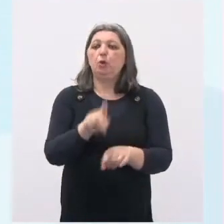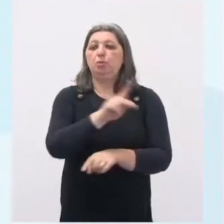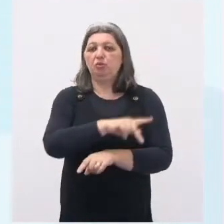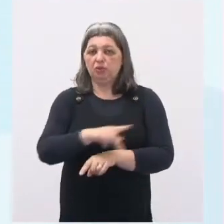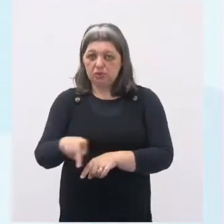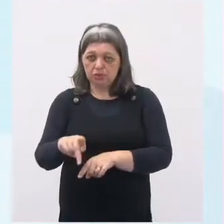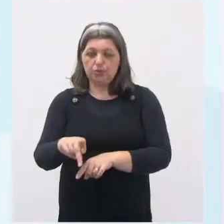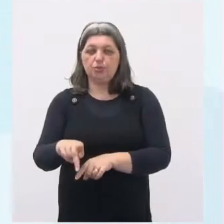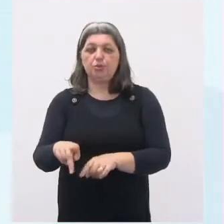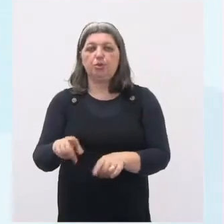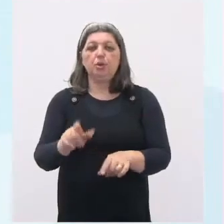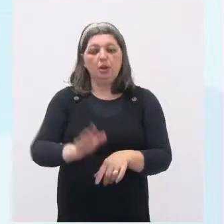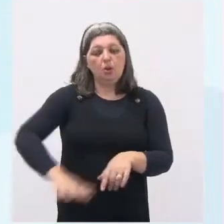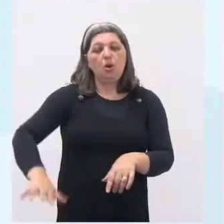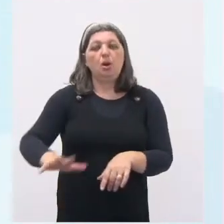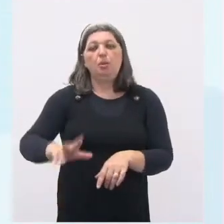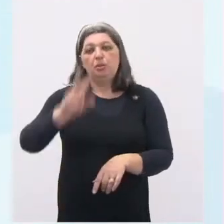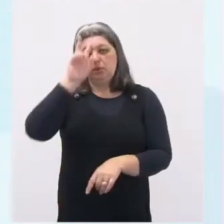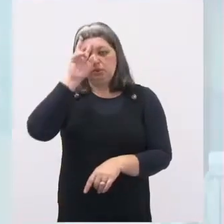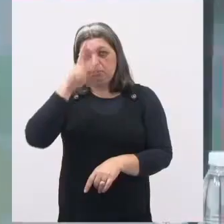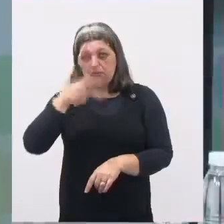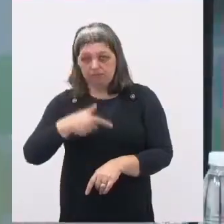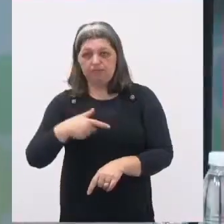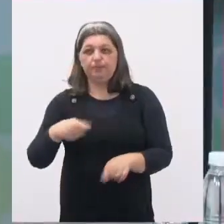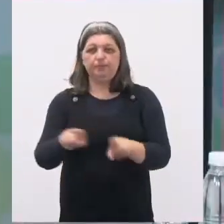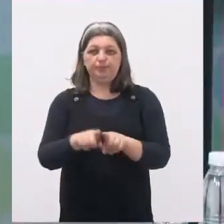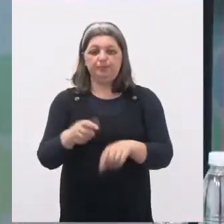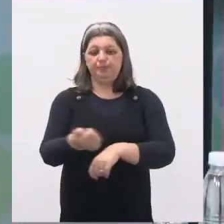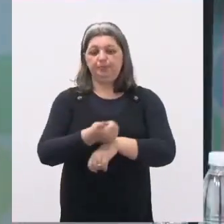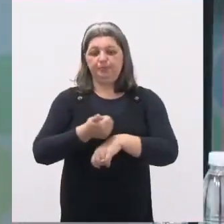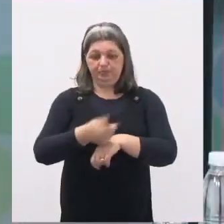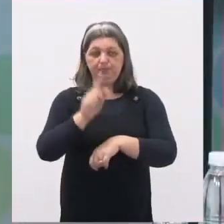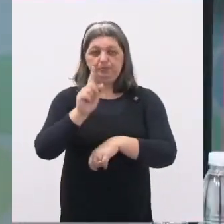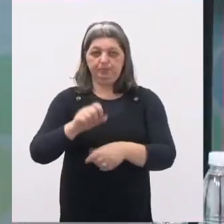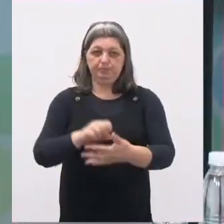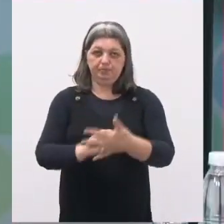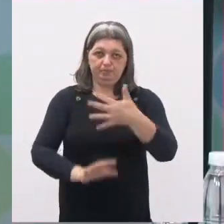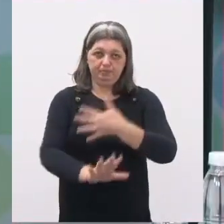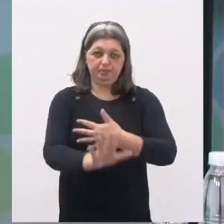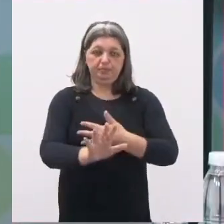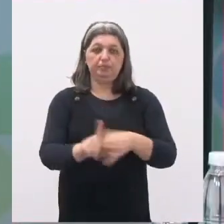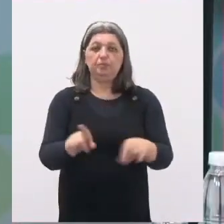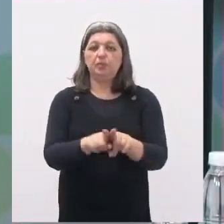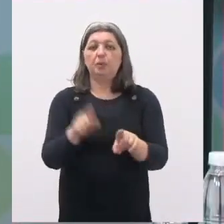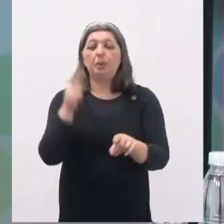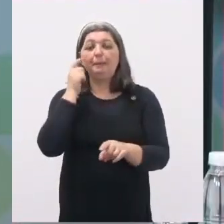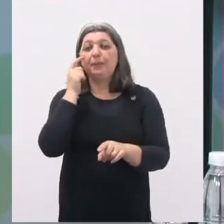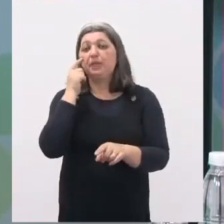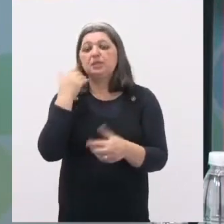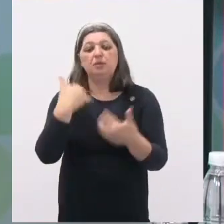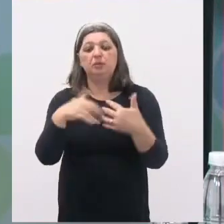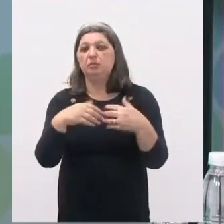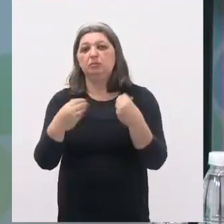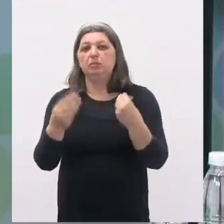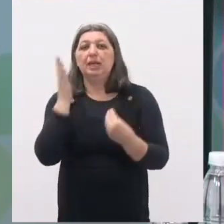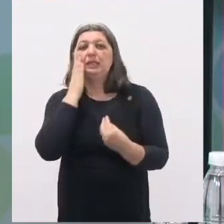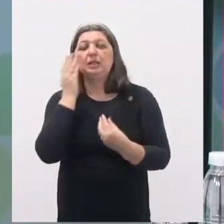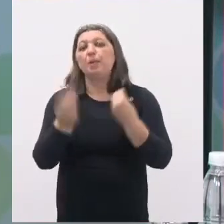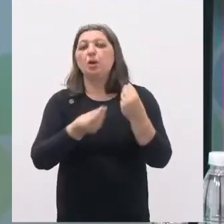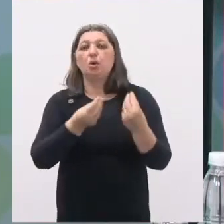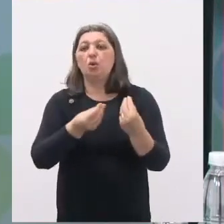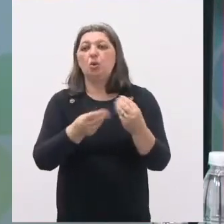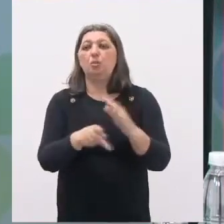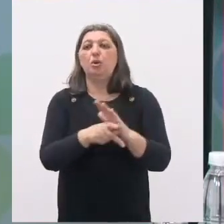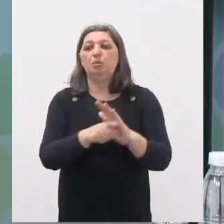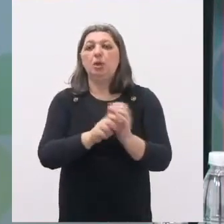pessoal e profissional. Então, vejam que a perspectiva do nosso currículo também vai pensar no nosso saber pedagógico, né?